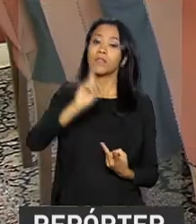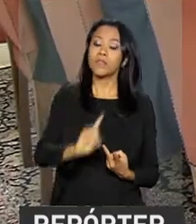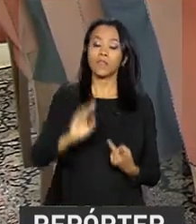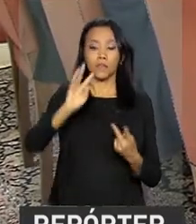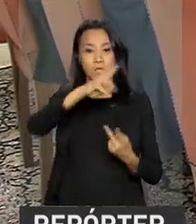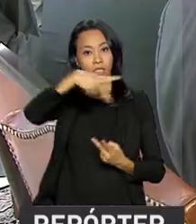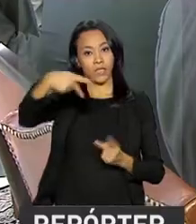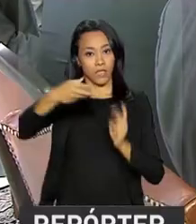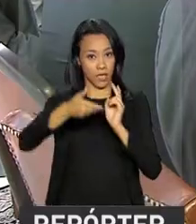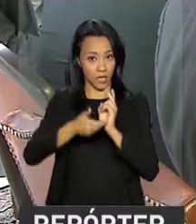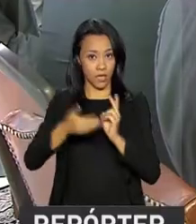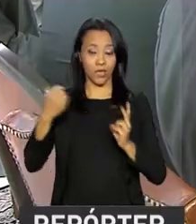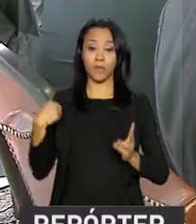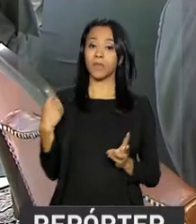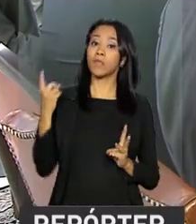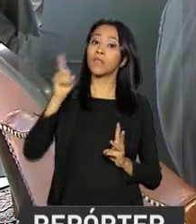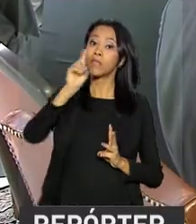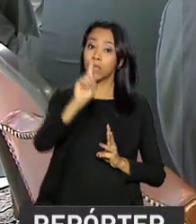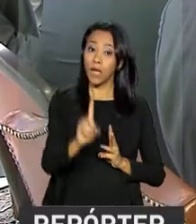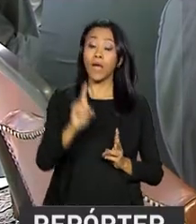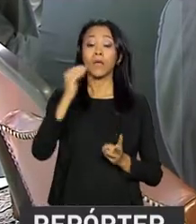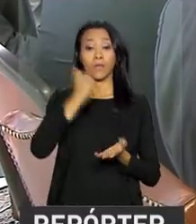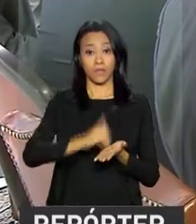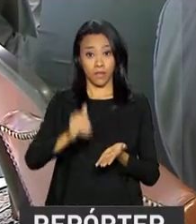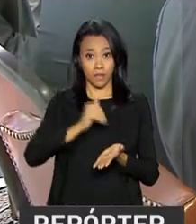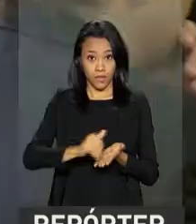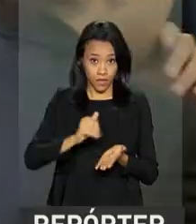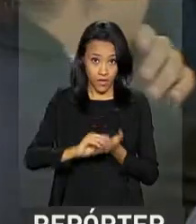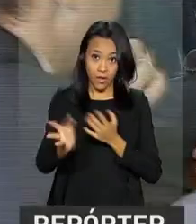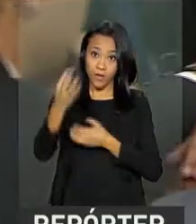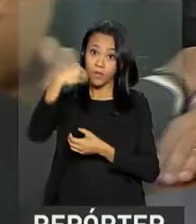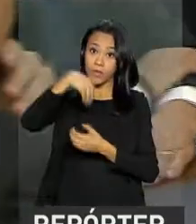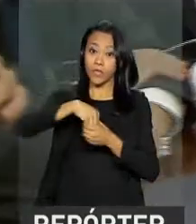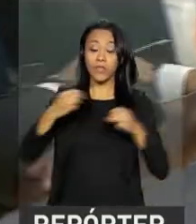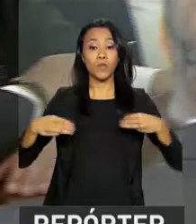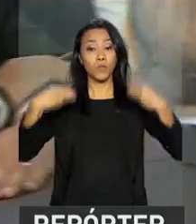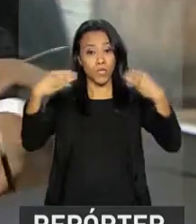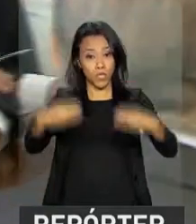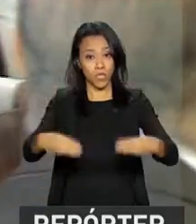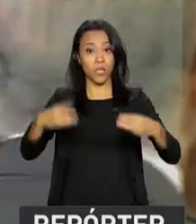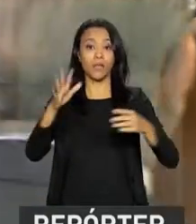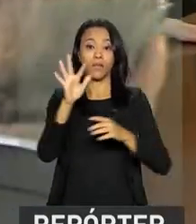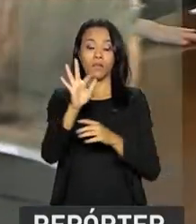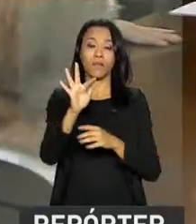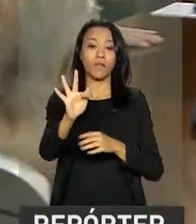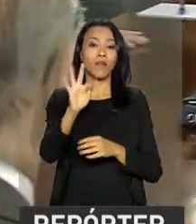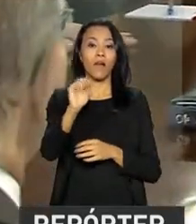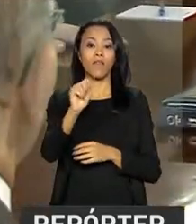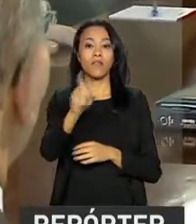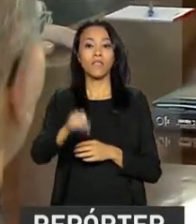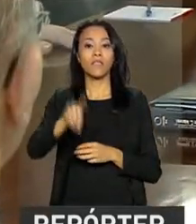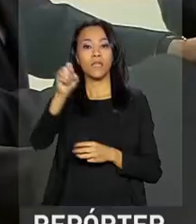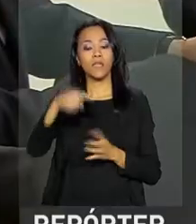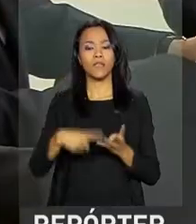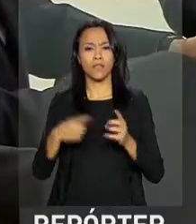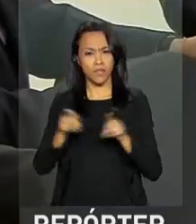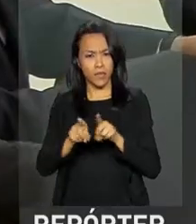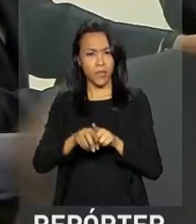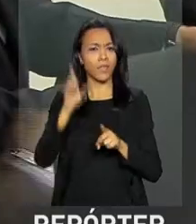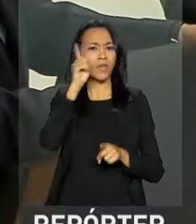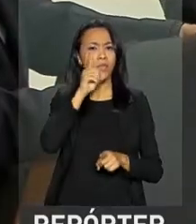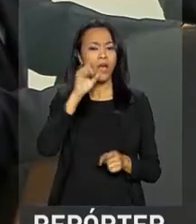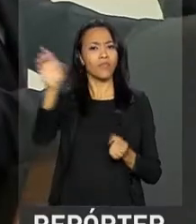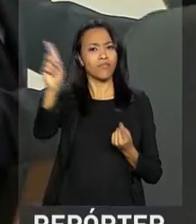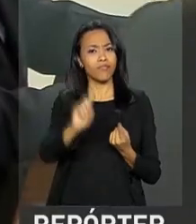presentes também o secretário de previdência do ministério da fazenda marcelo caetano e os deputados arthur maia carlos marun